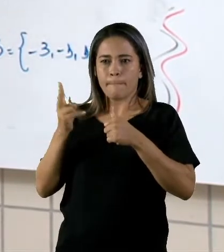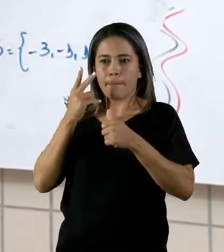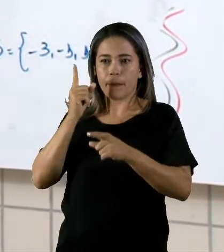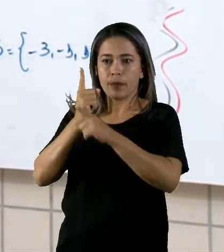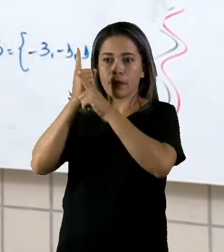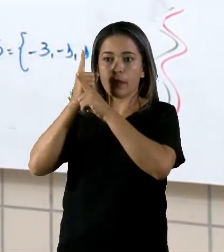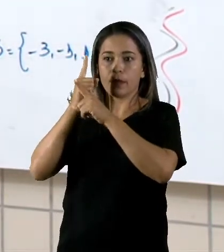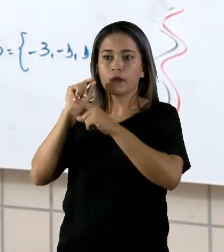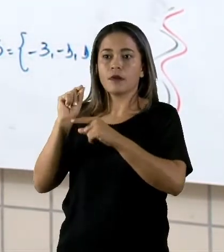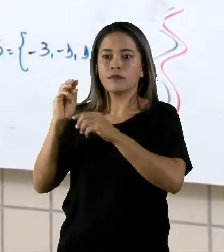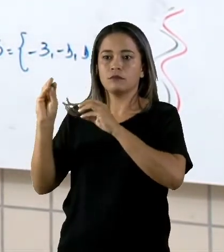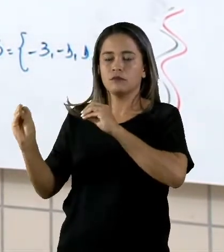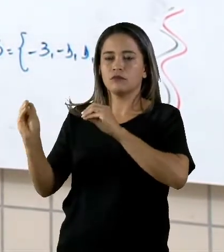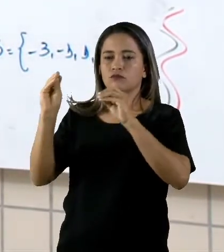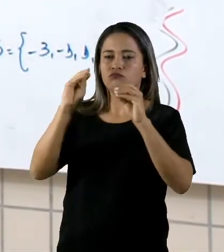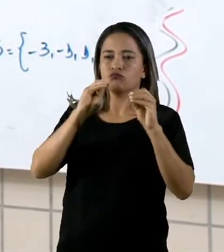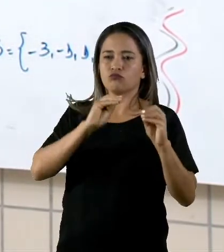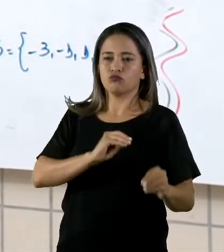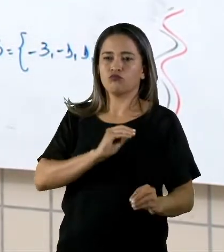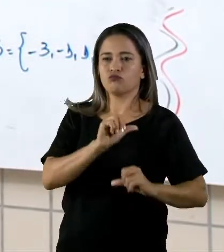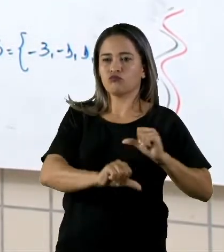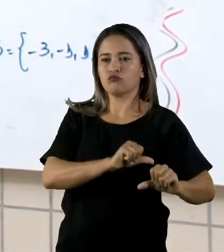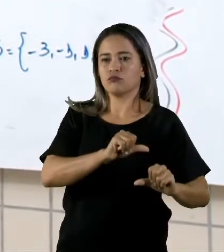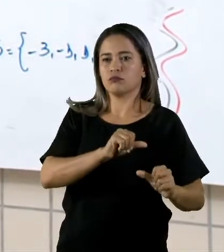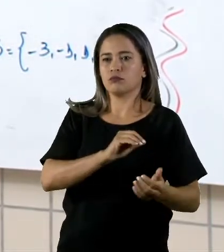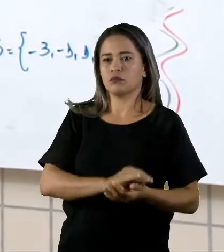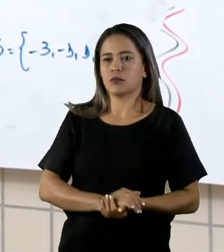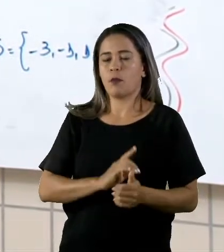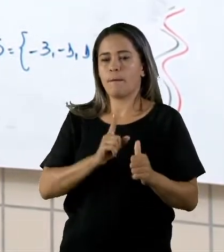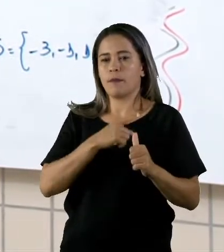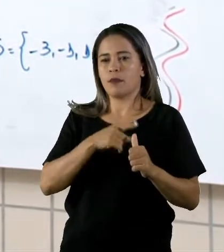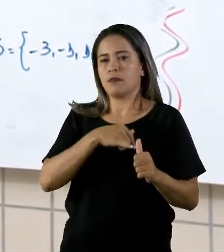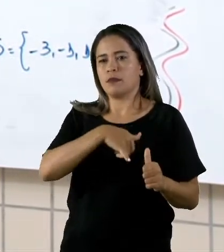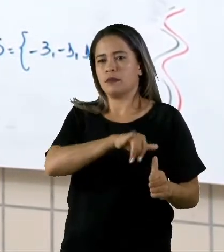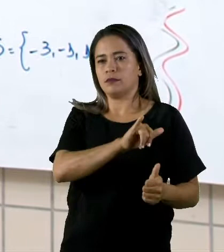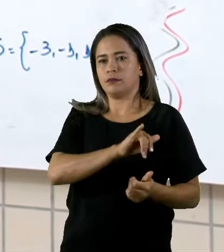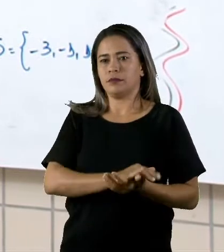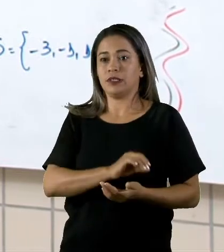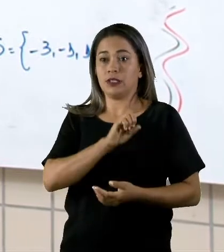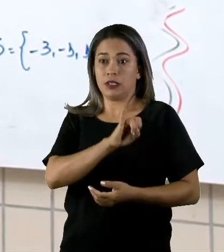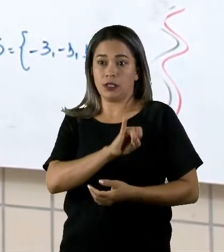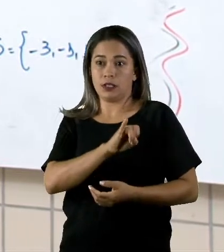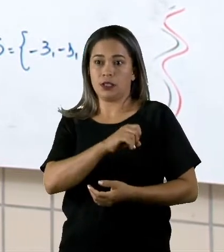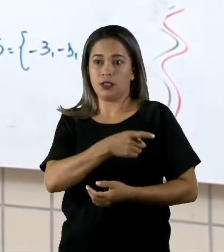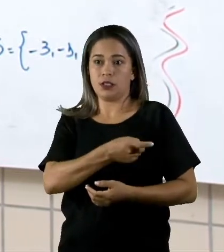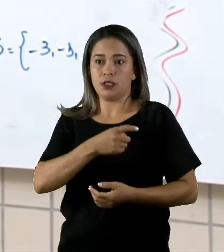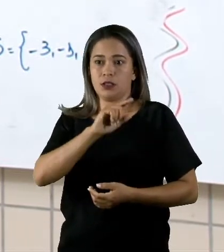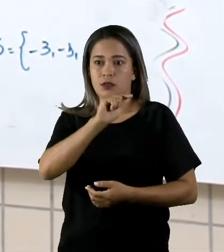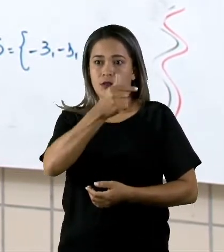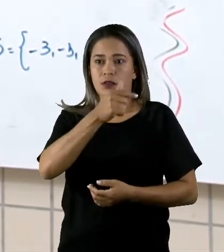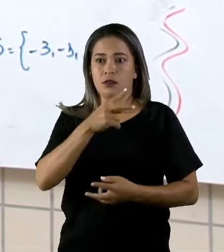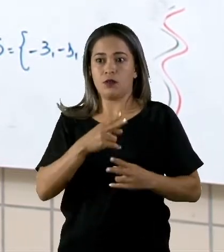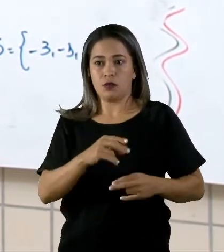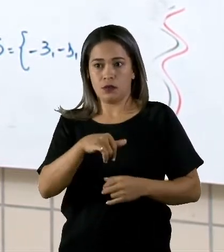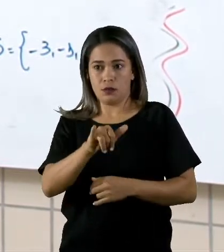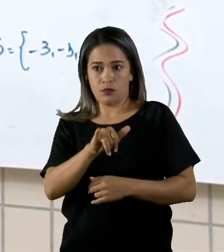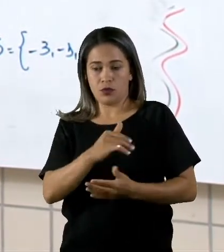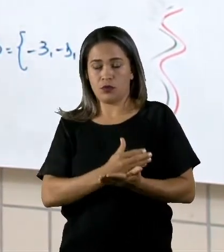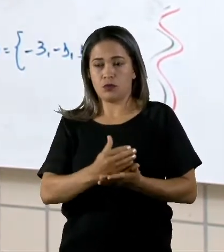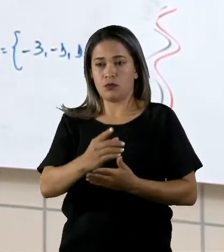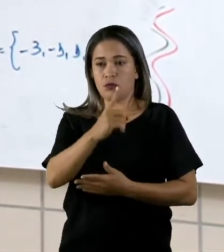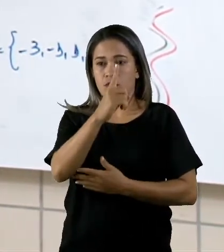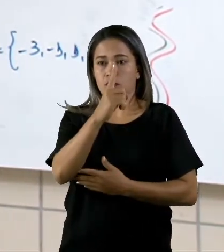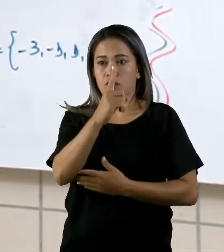vou trocar no meu primeiro y. Então, se x ao quadrado é y, eu vou começar por 1, que foi a